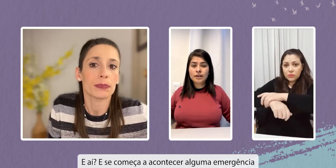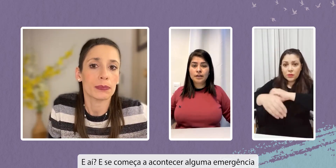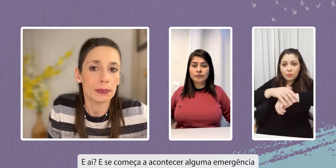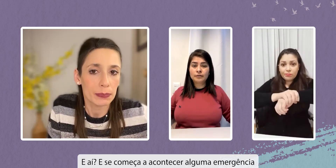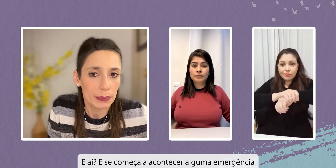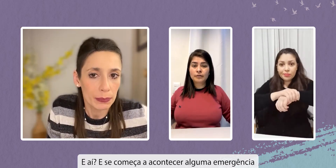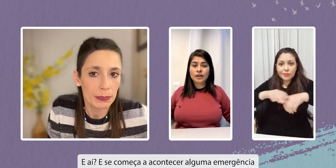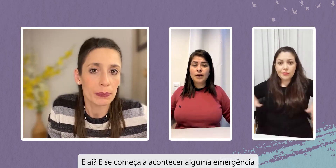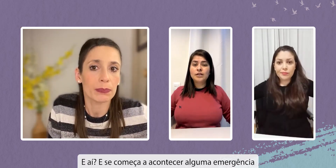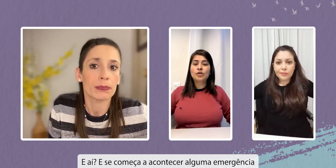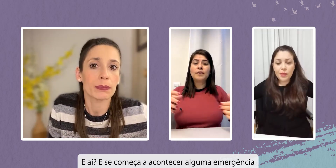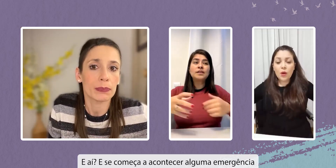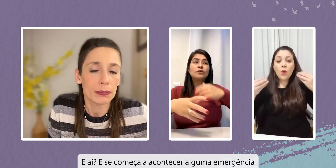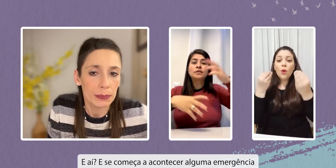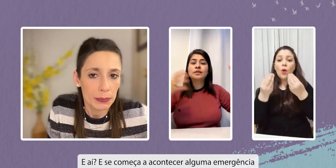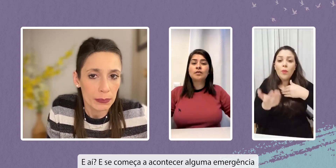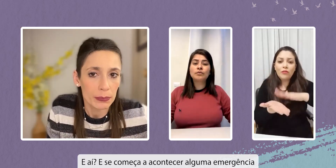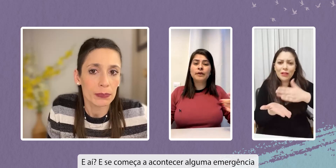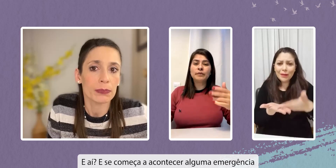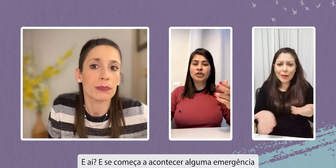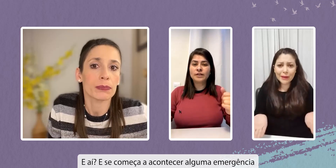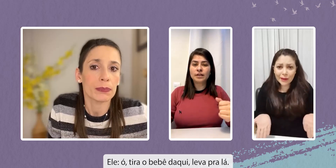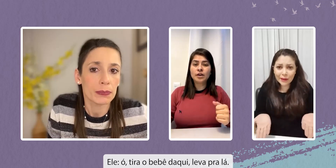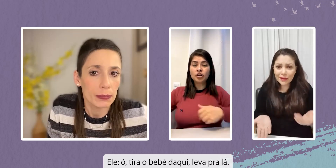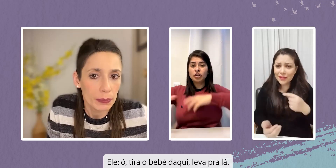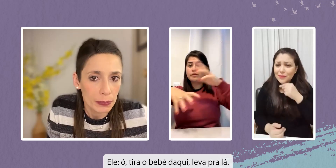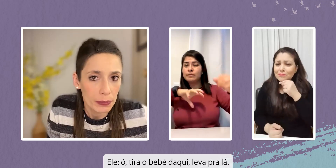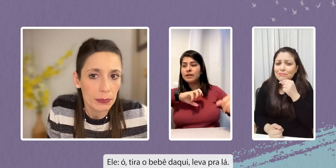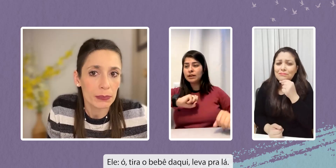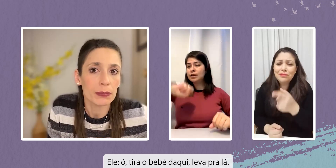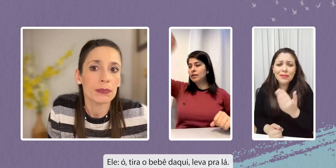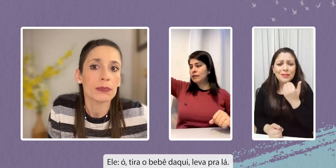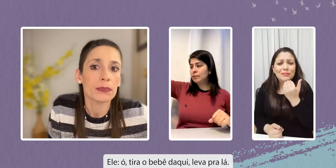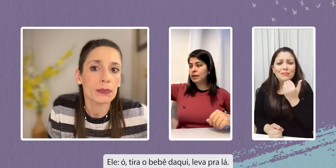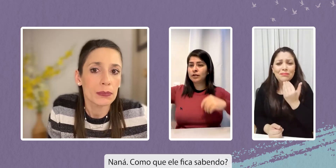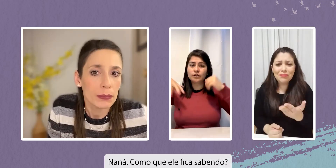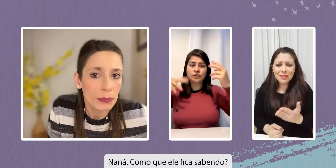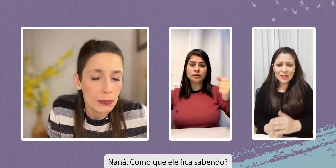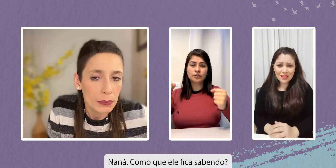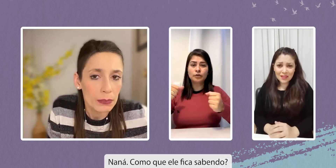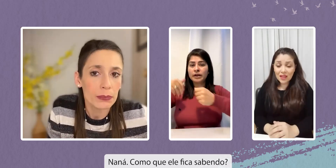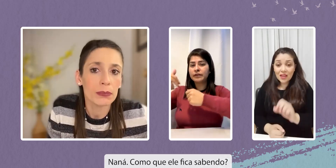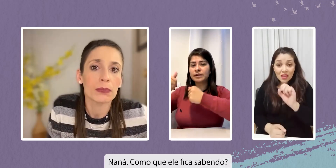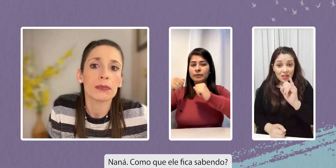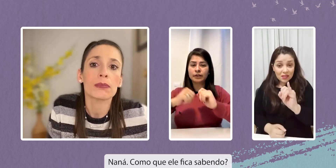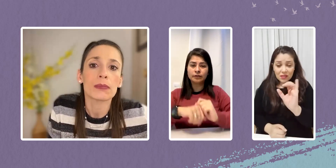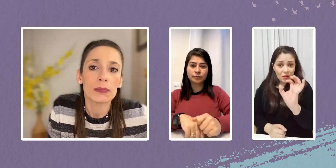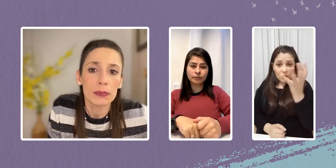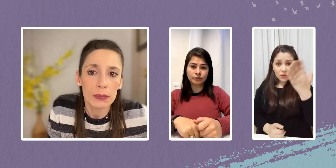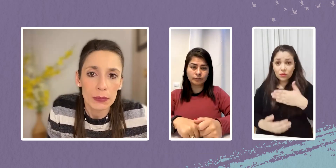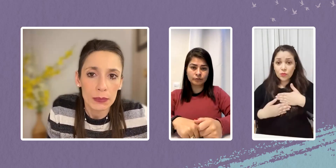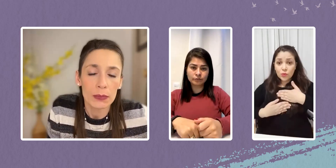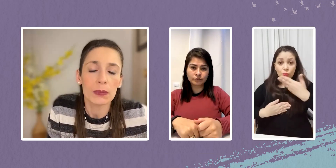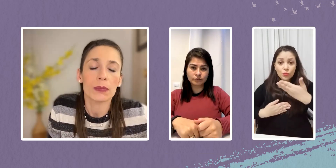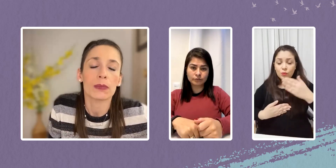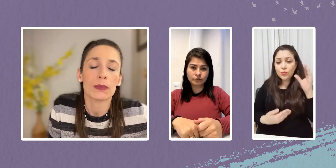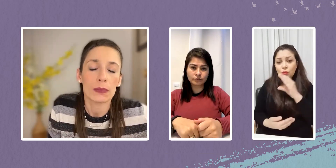E aí? E se começa a acontecer alguma emergência ali, tira o bebê daqui, leva para lá, nananã. Como que ele fica sabendo?